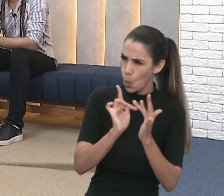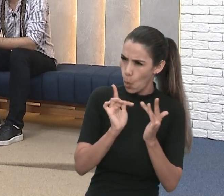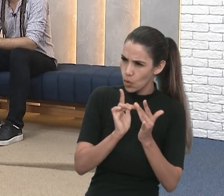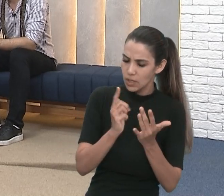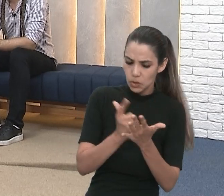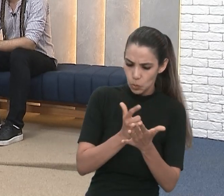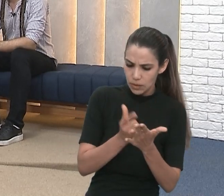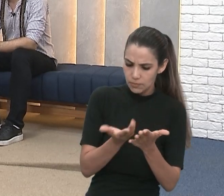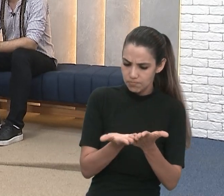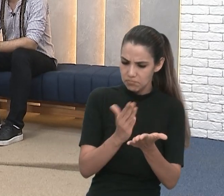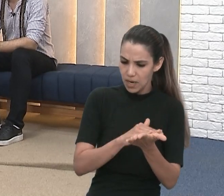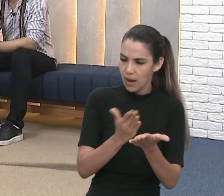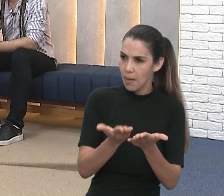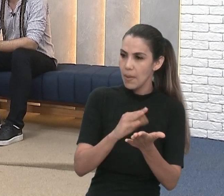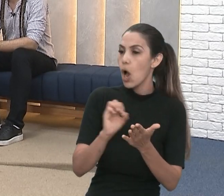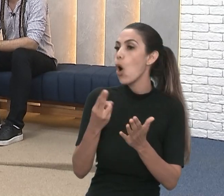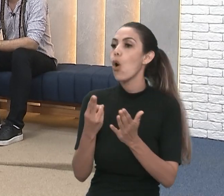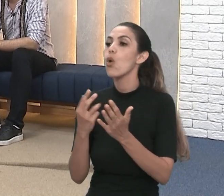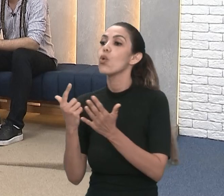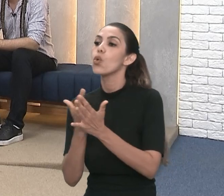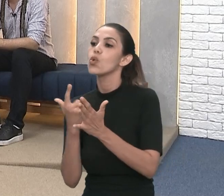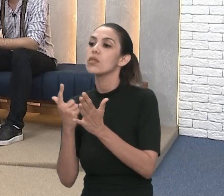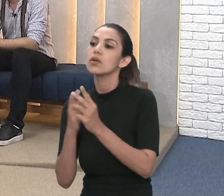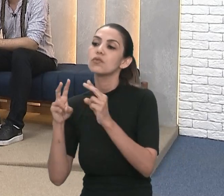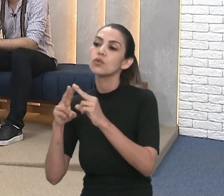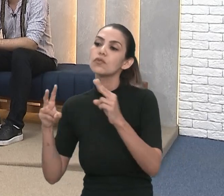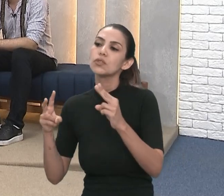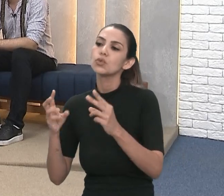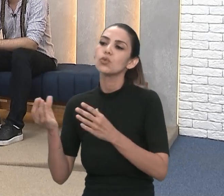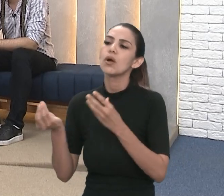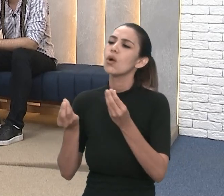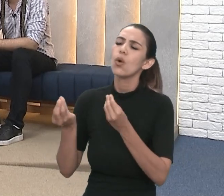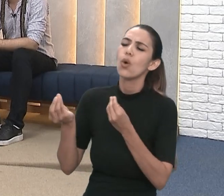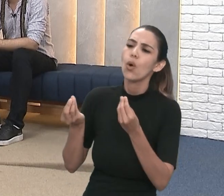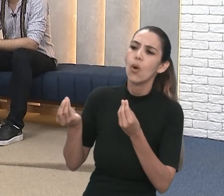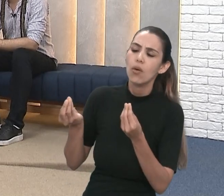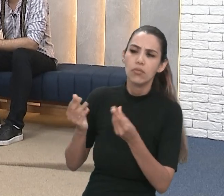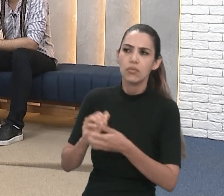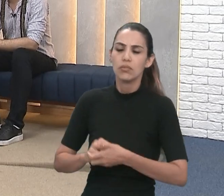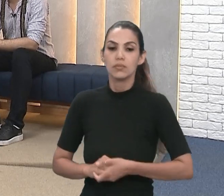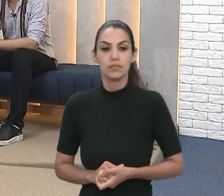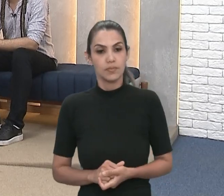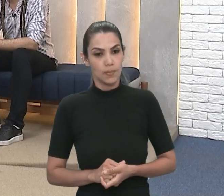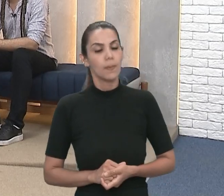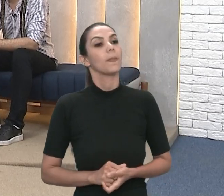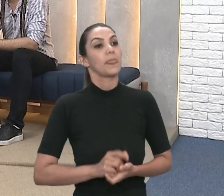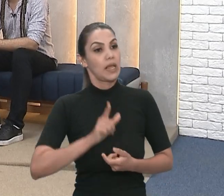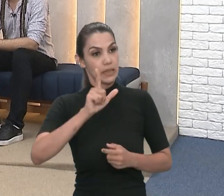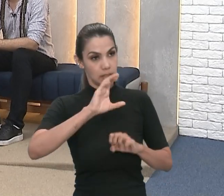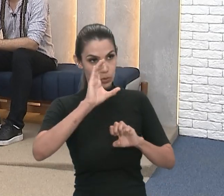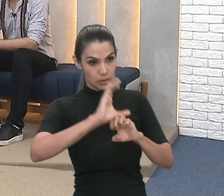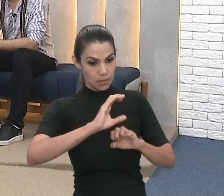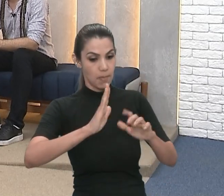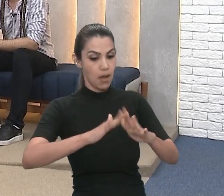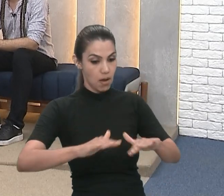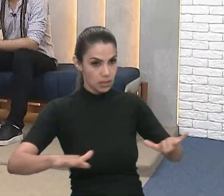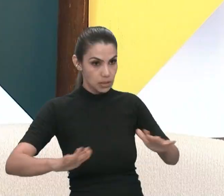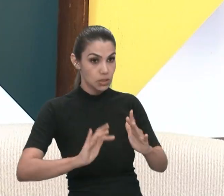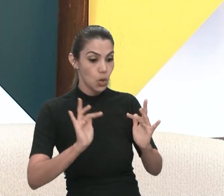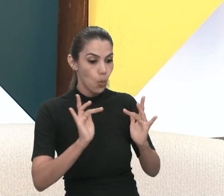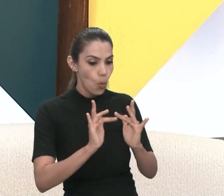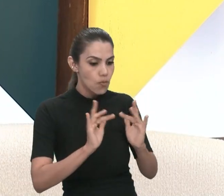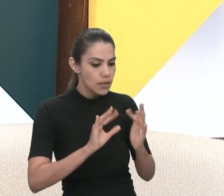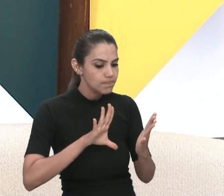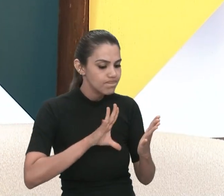trabalhado isso na escola, até mesmo por uma questão de estímulo para essas crianças? Elas têm contato com o livro físico. Então, na